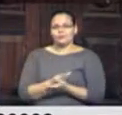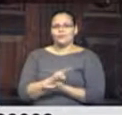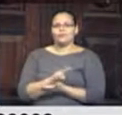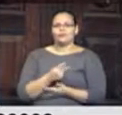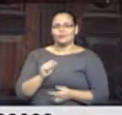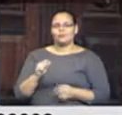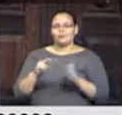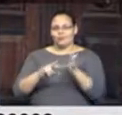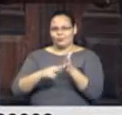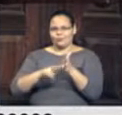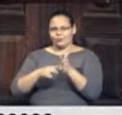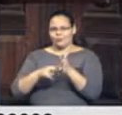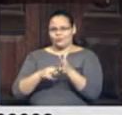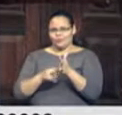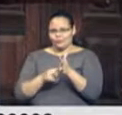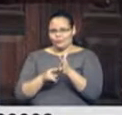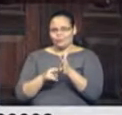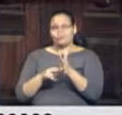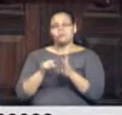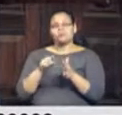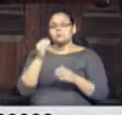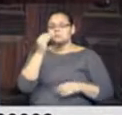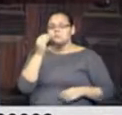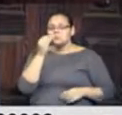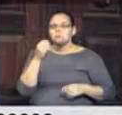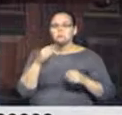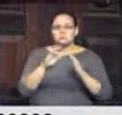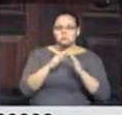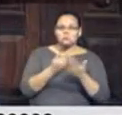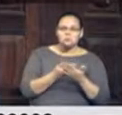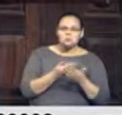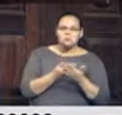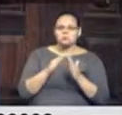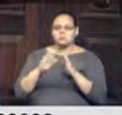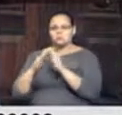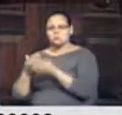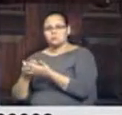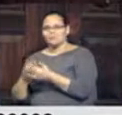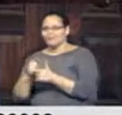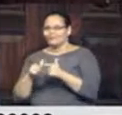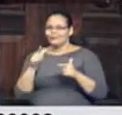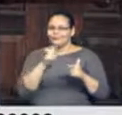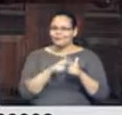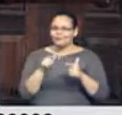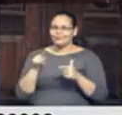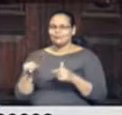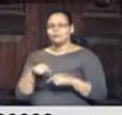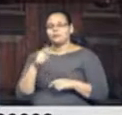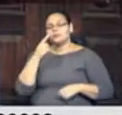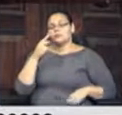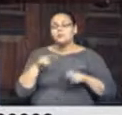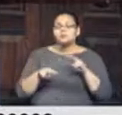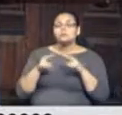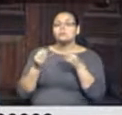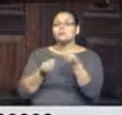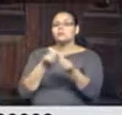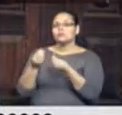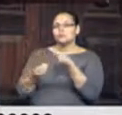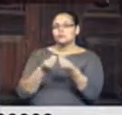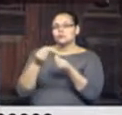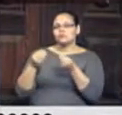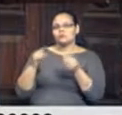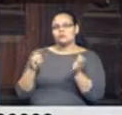que os sindicatos nos indiquem as escolas que estão com maiores problemas, para ver de que maneira